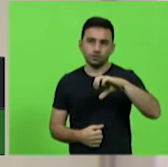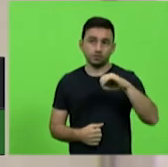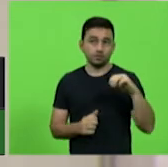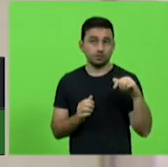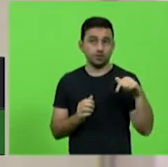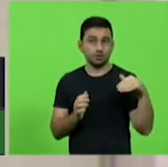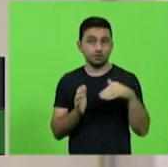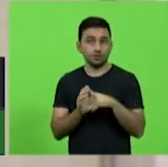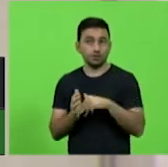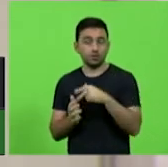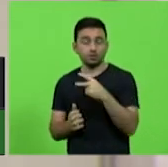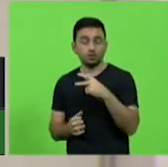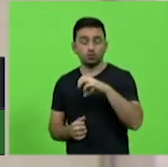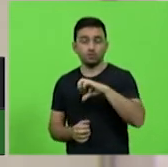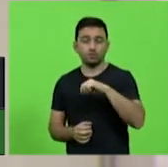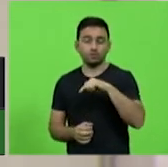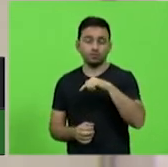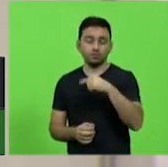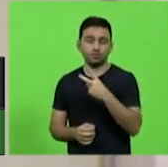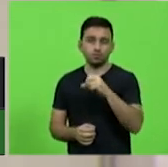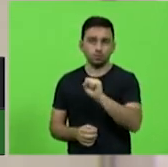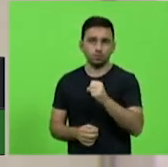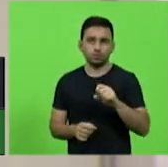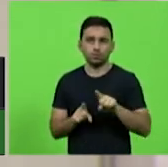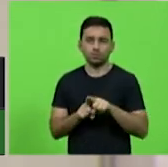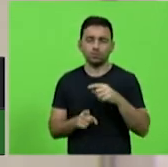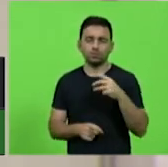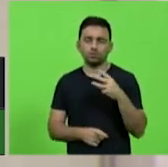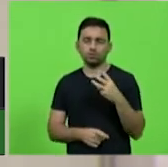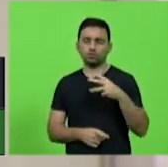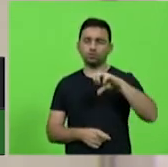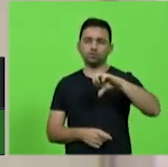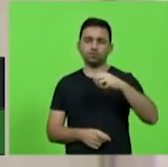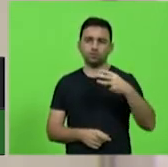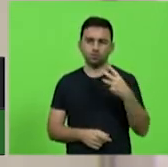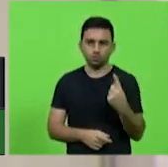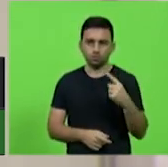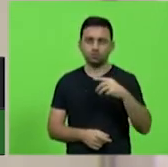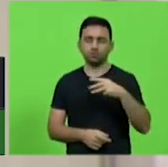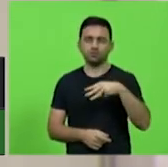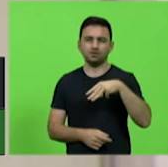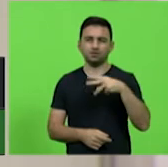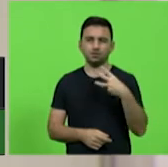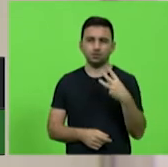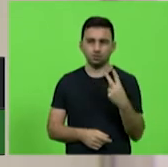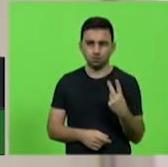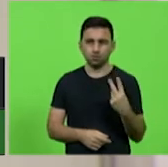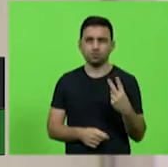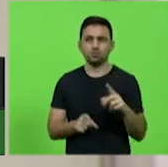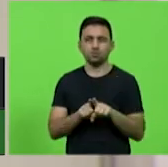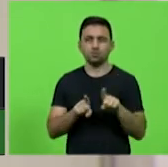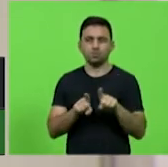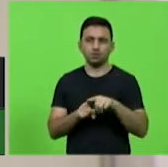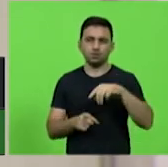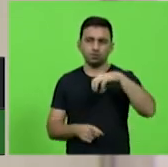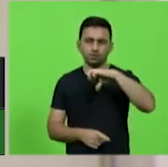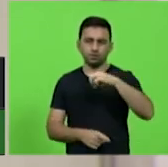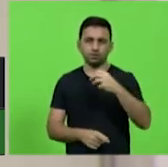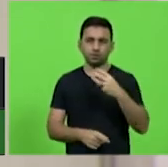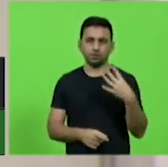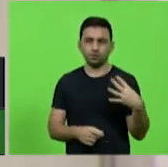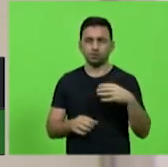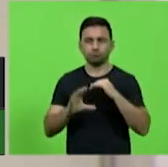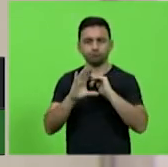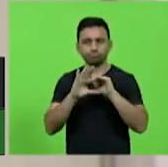a 928, 931, 932 e 934 e comunicou que encaminhará aos destinatários